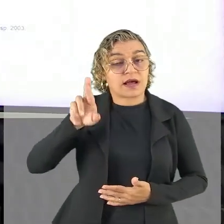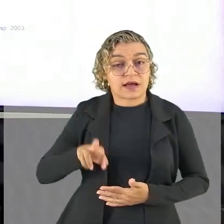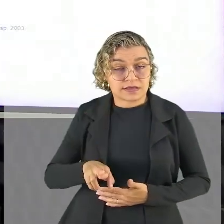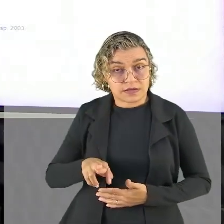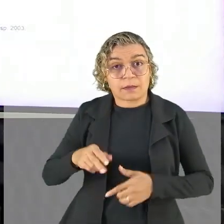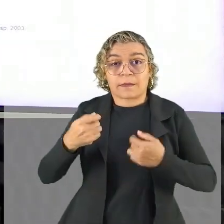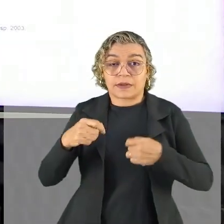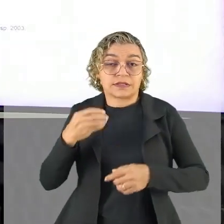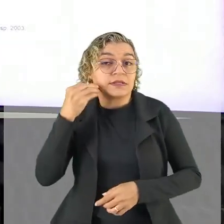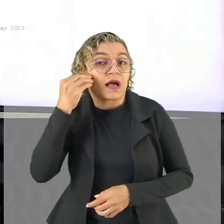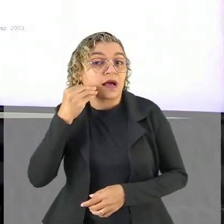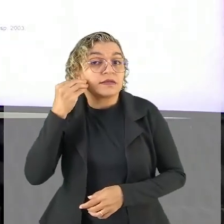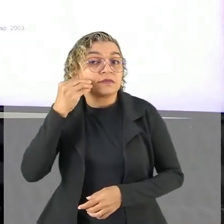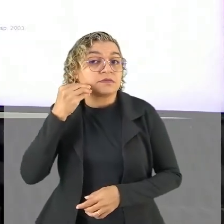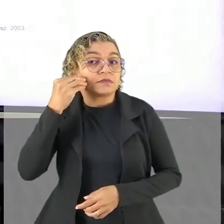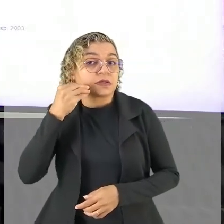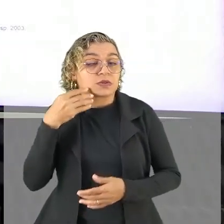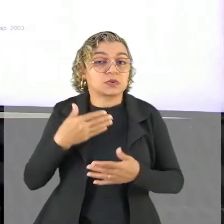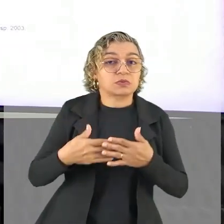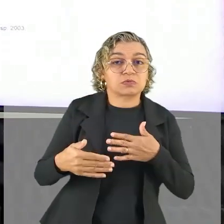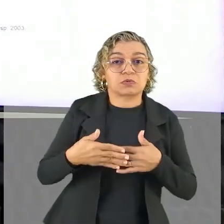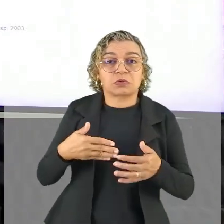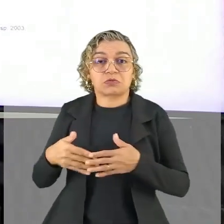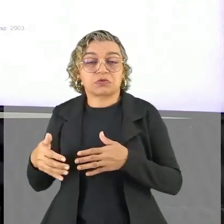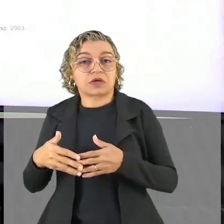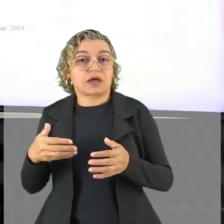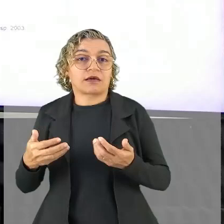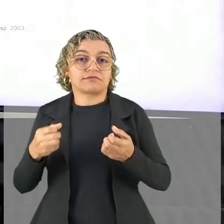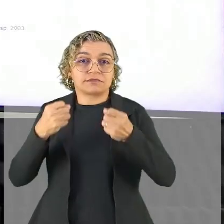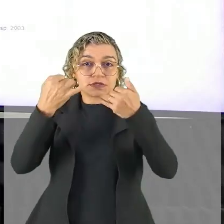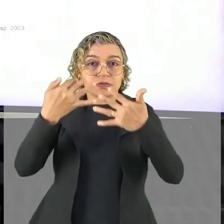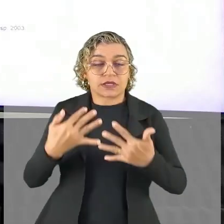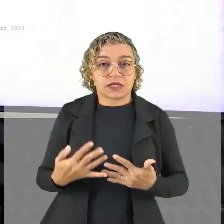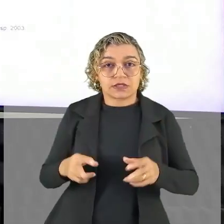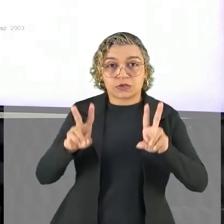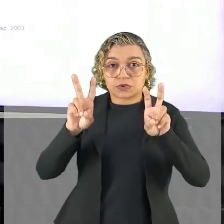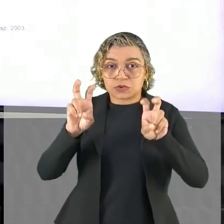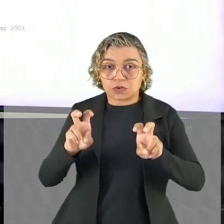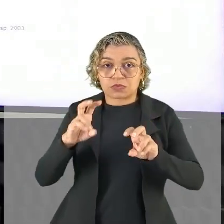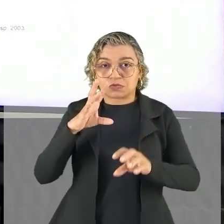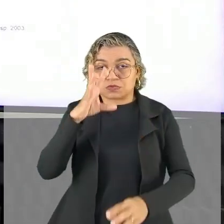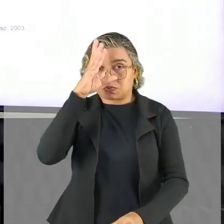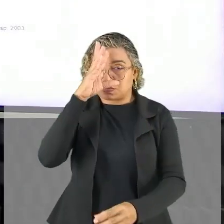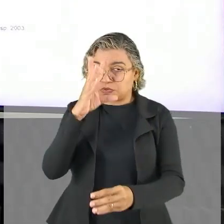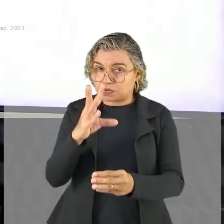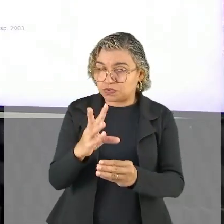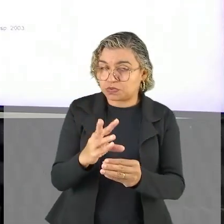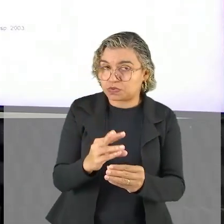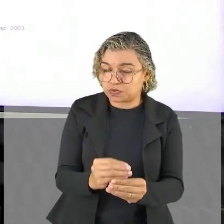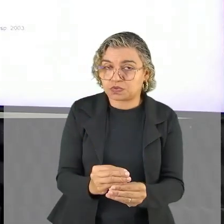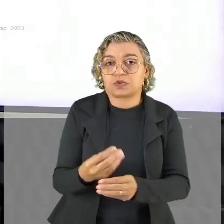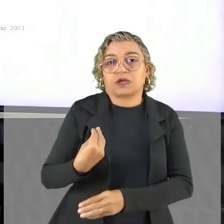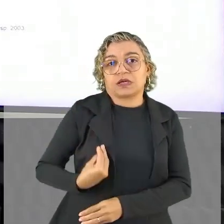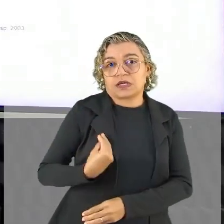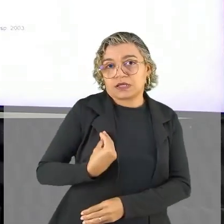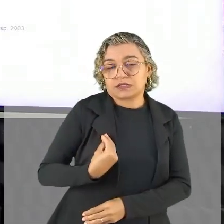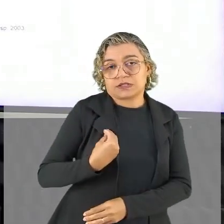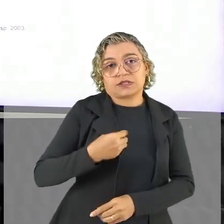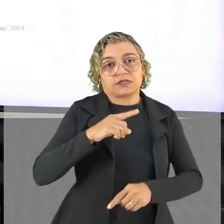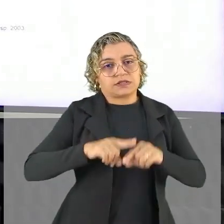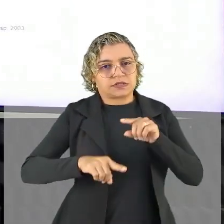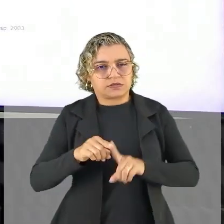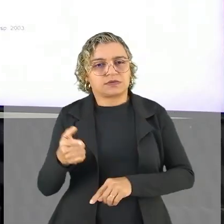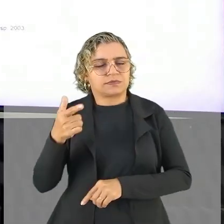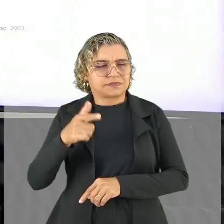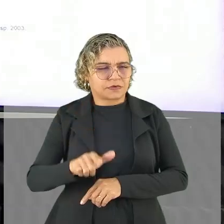auxílio da experiência, qualquer conclusão referente à existência efetiva das coisas ou questão de fato. Então, eu vou repetir mais